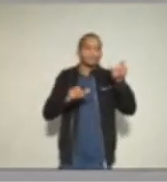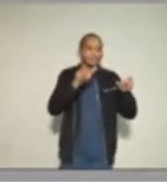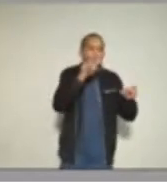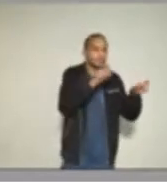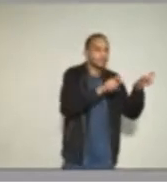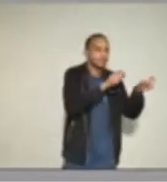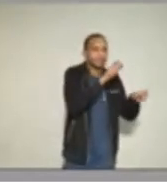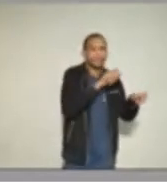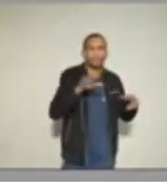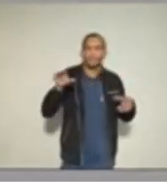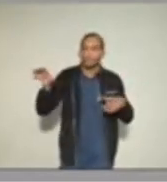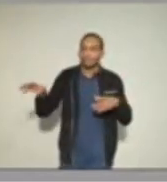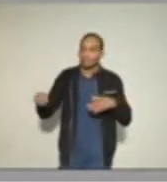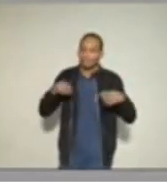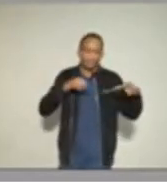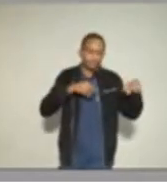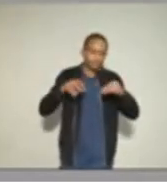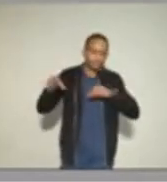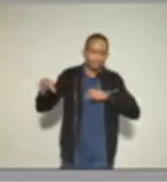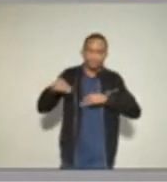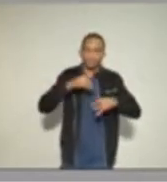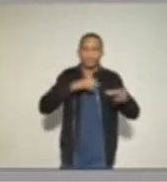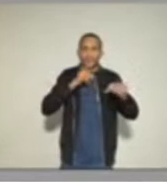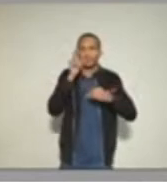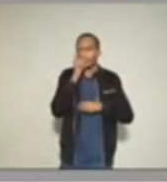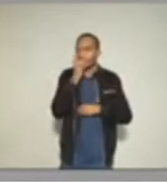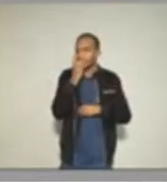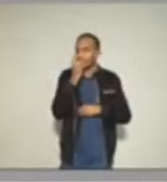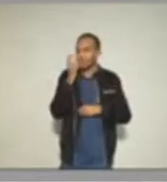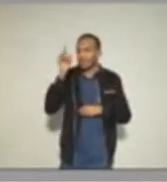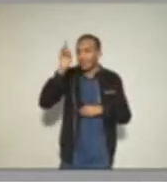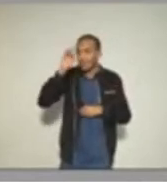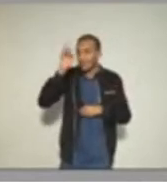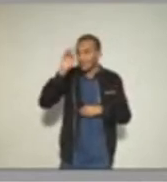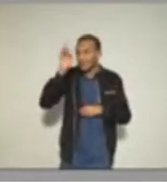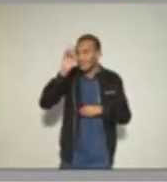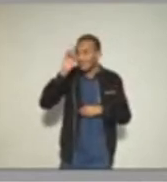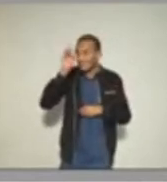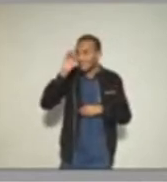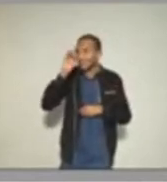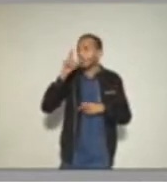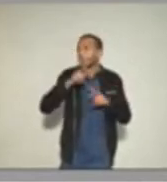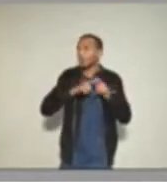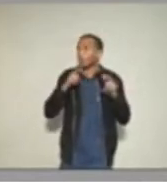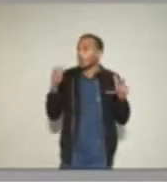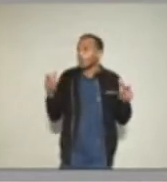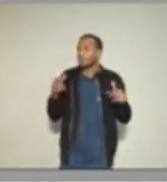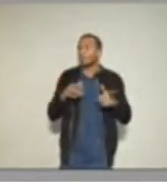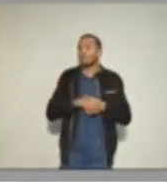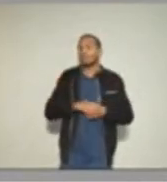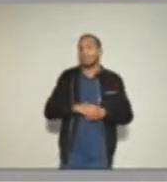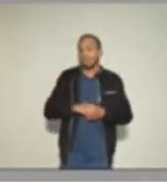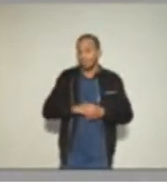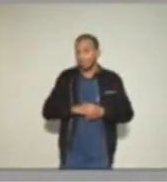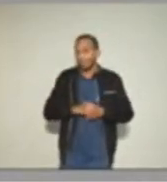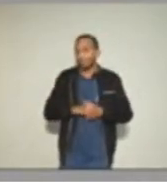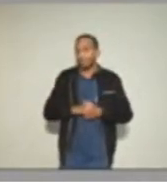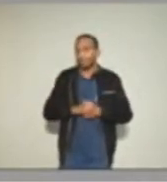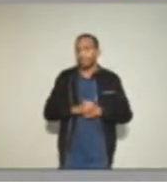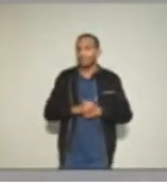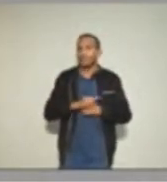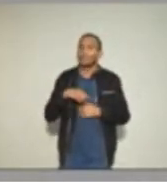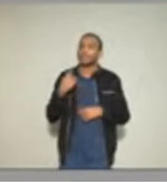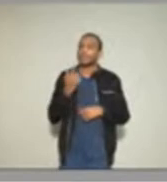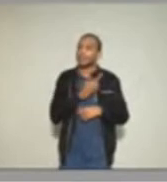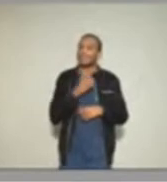coletando o lixo na cidade de São Paulo todos os dias. É um grande exército. Nós